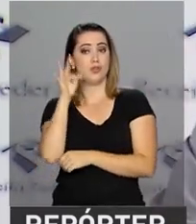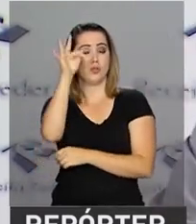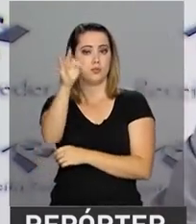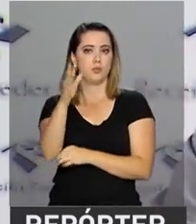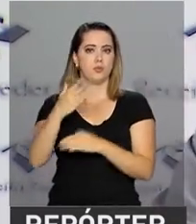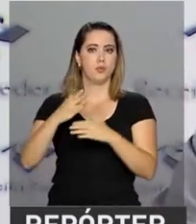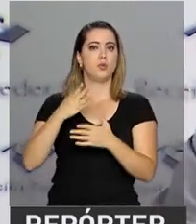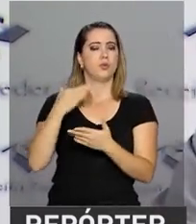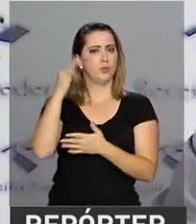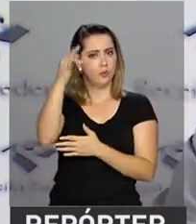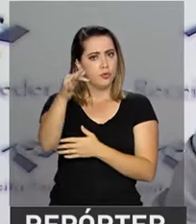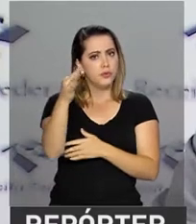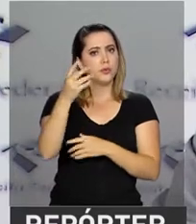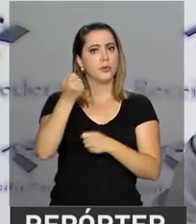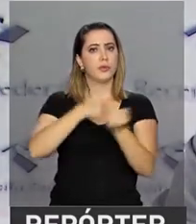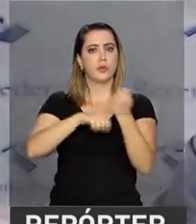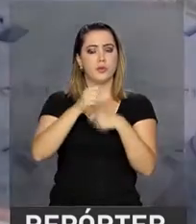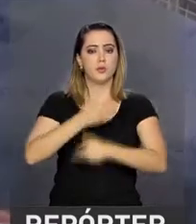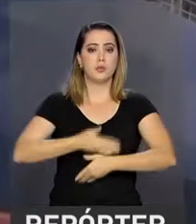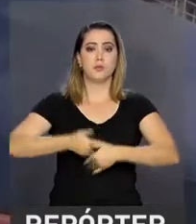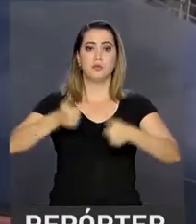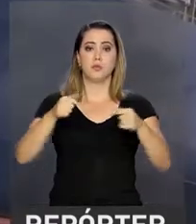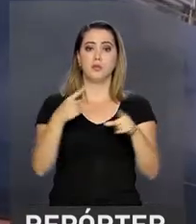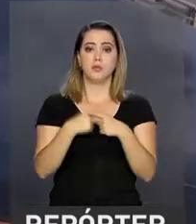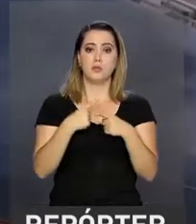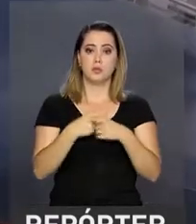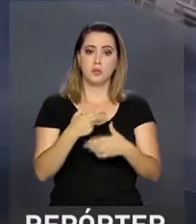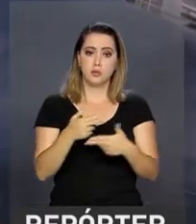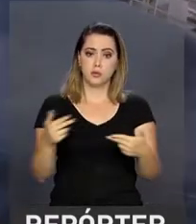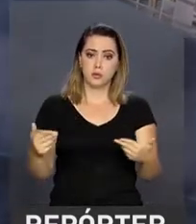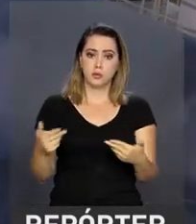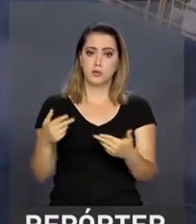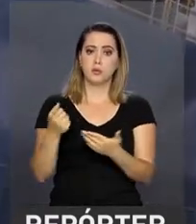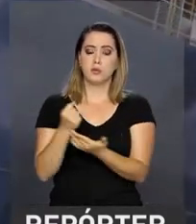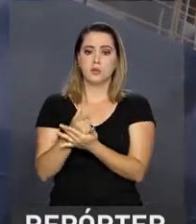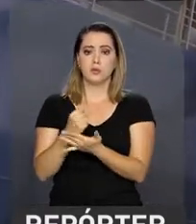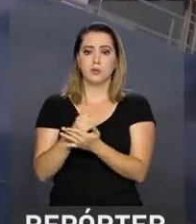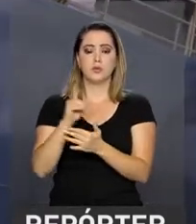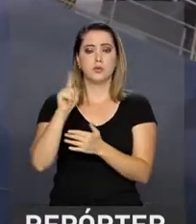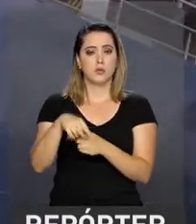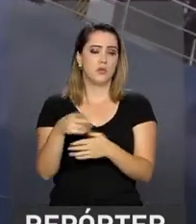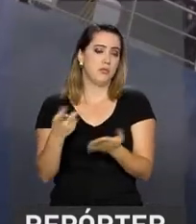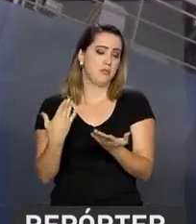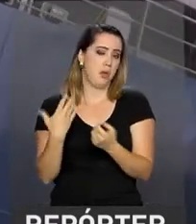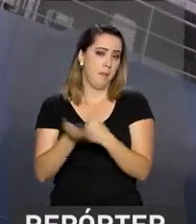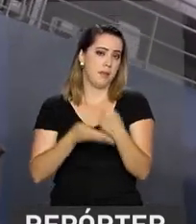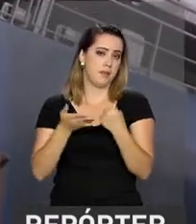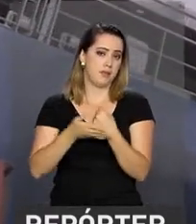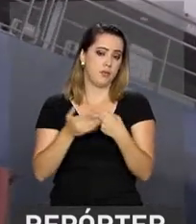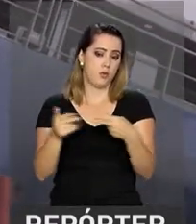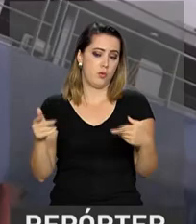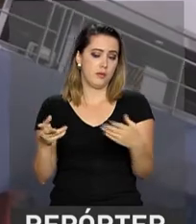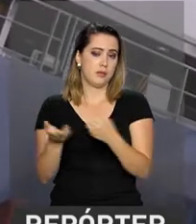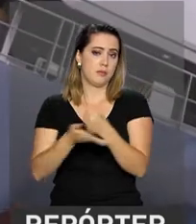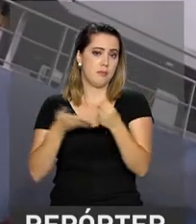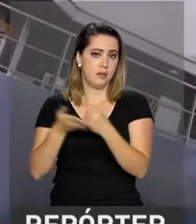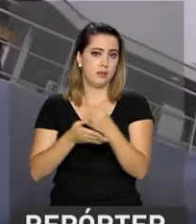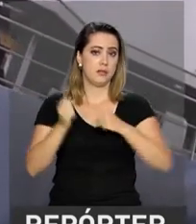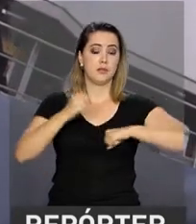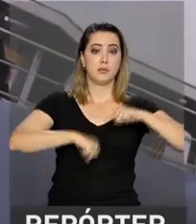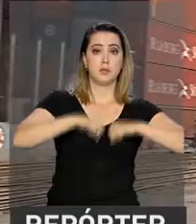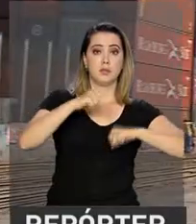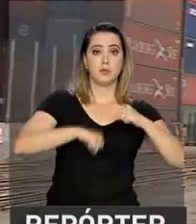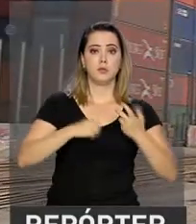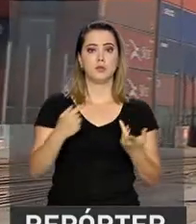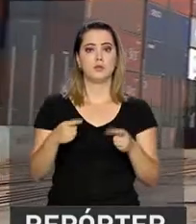um aquecimento da atividade econômica, né? Porque os bens importados são majoritariamente matérias-primas para a